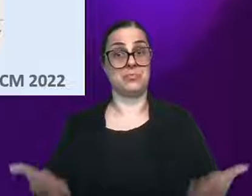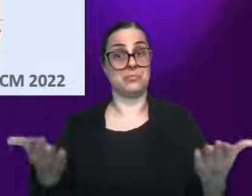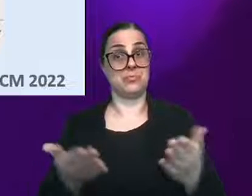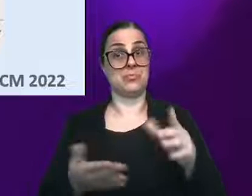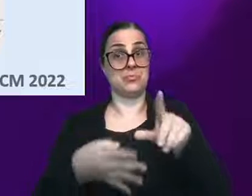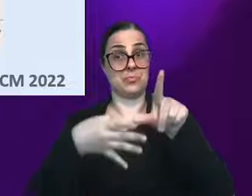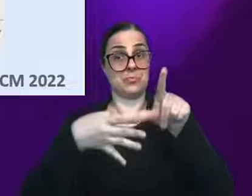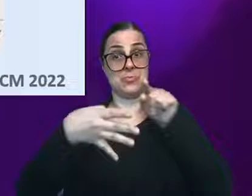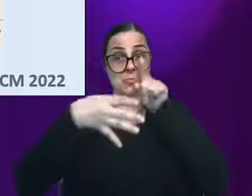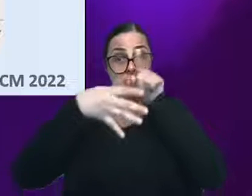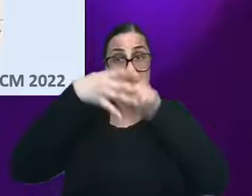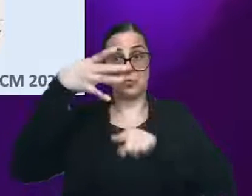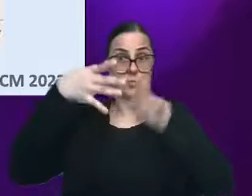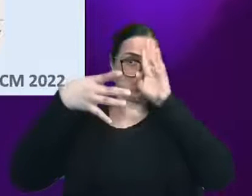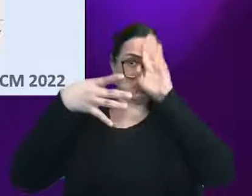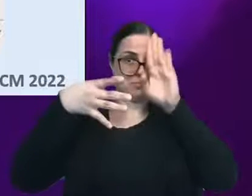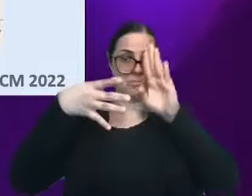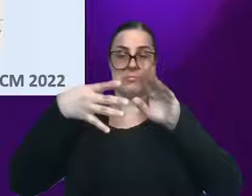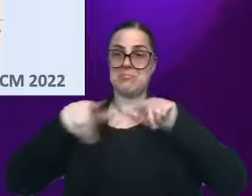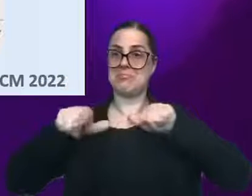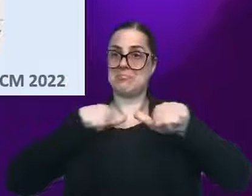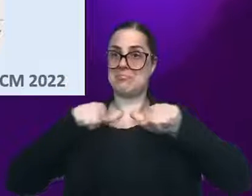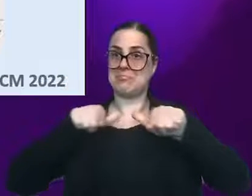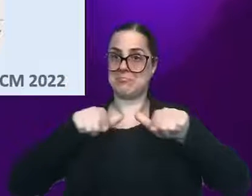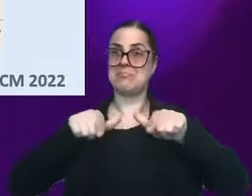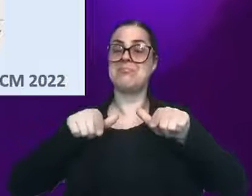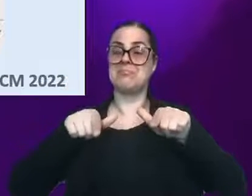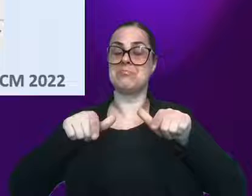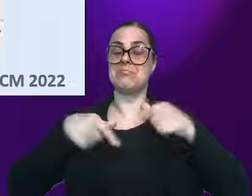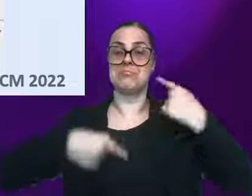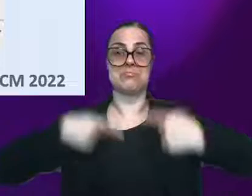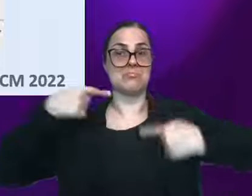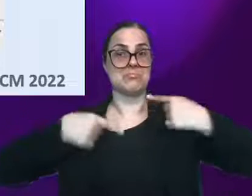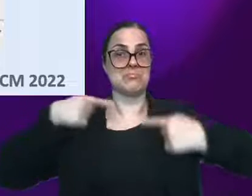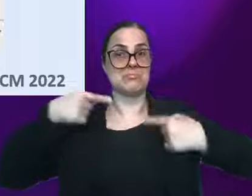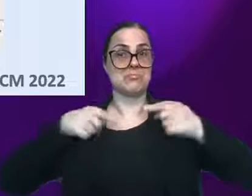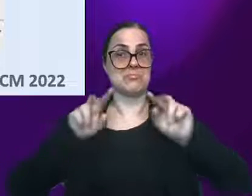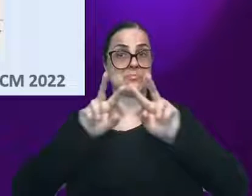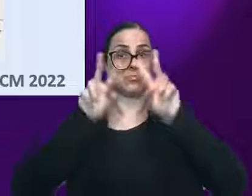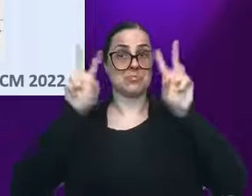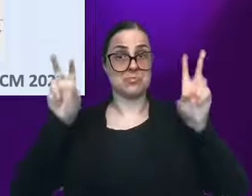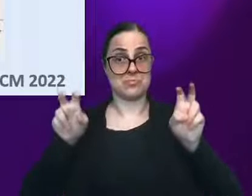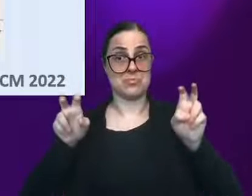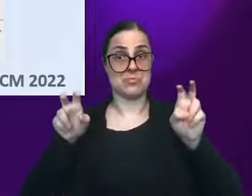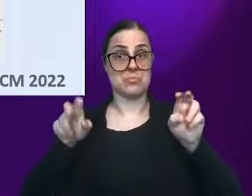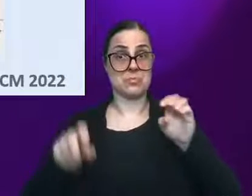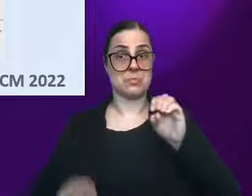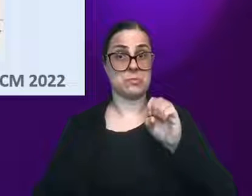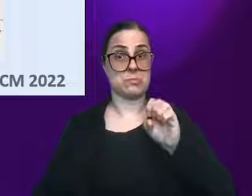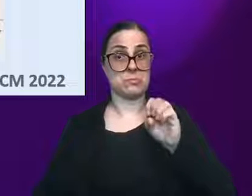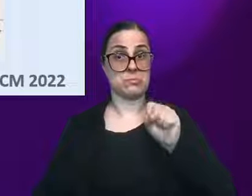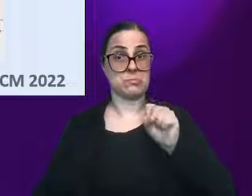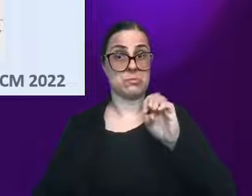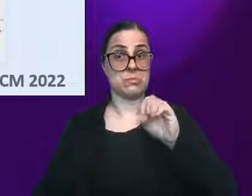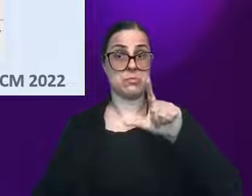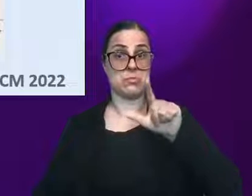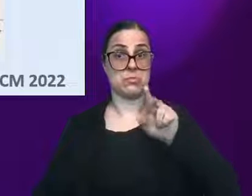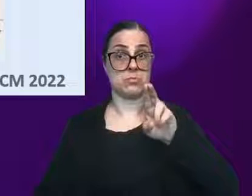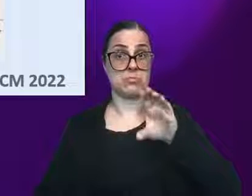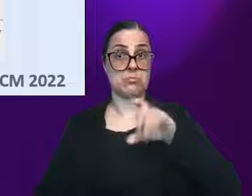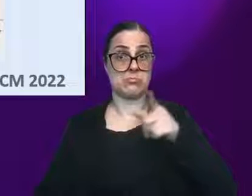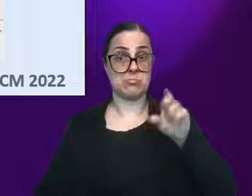dos grandes trabalhos que discutem essa questão da solução salina versus a balanceada,